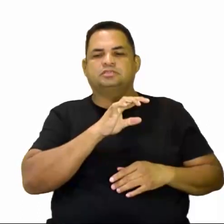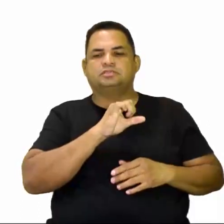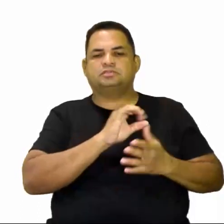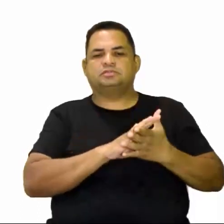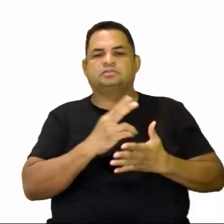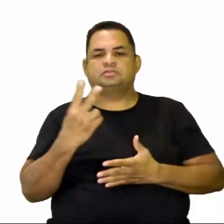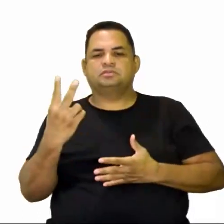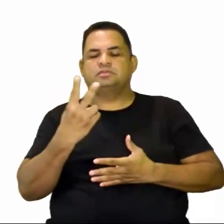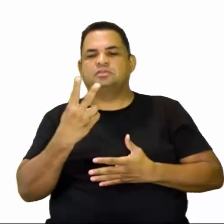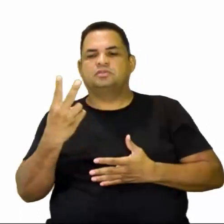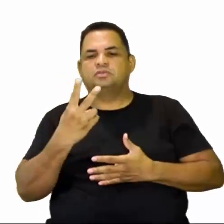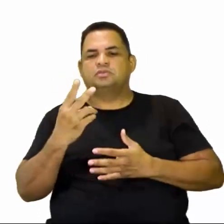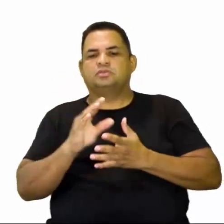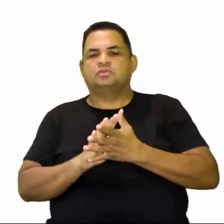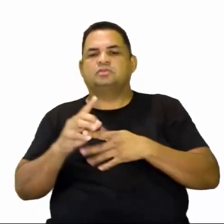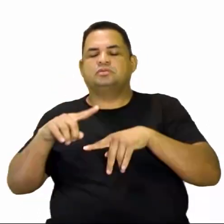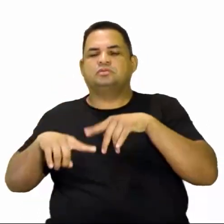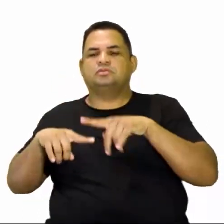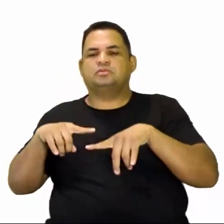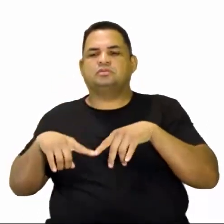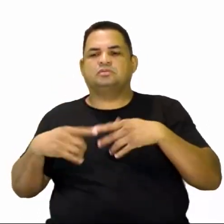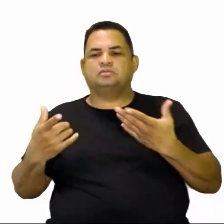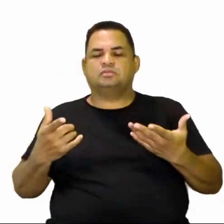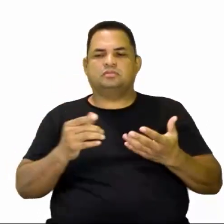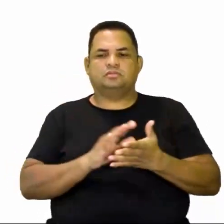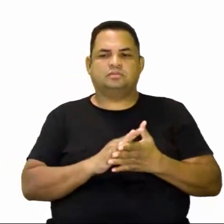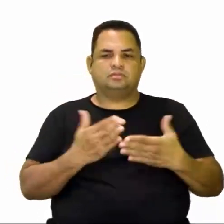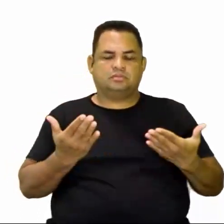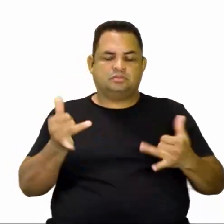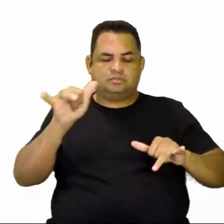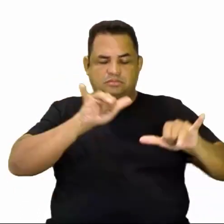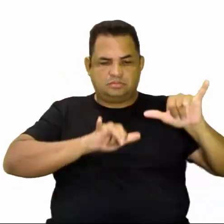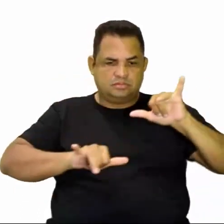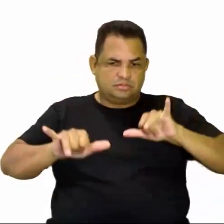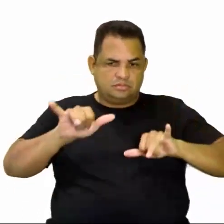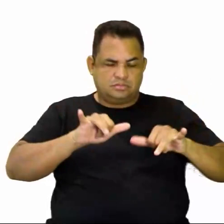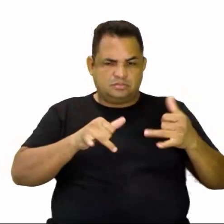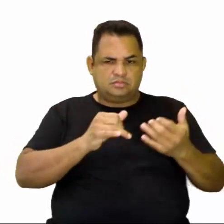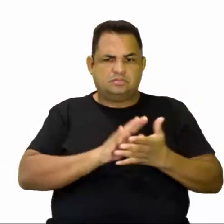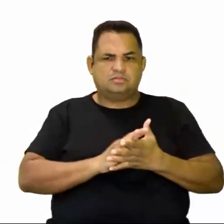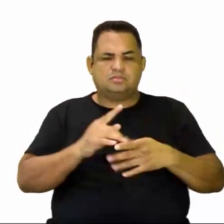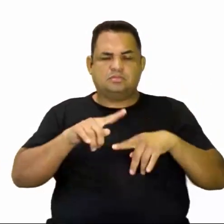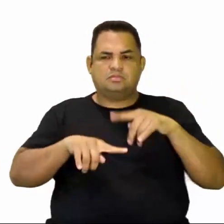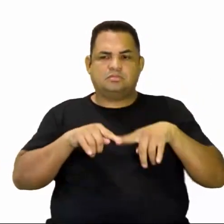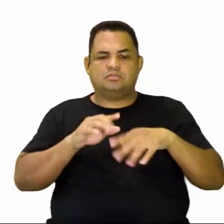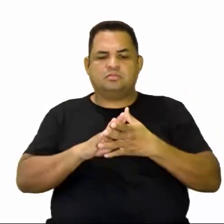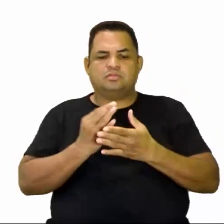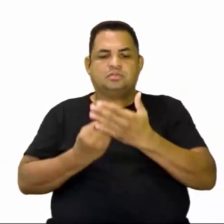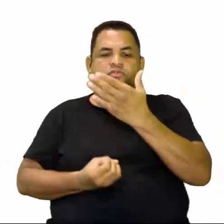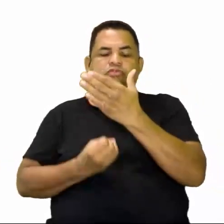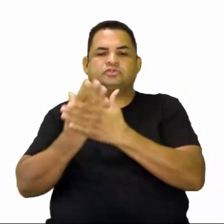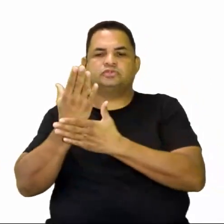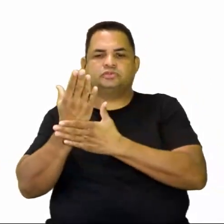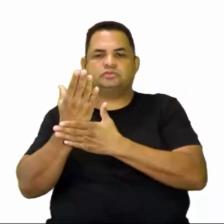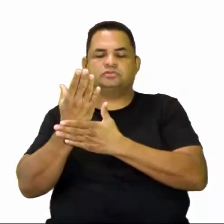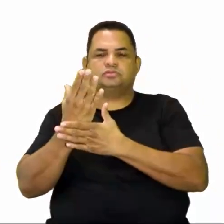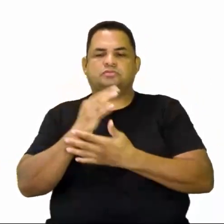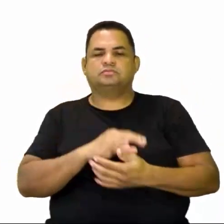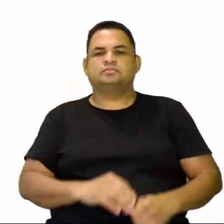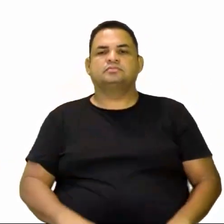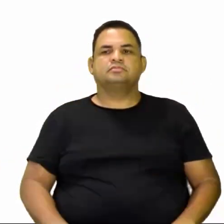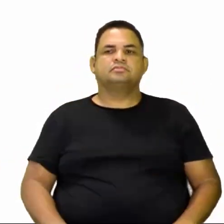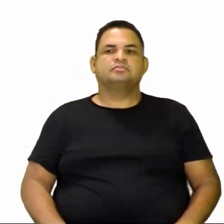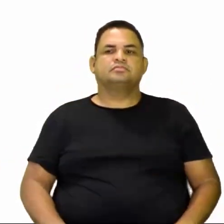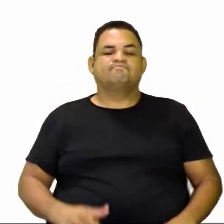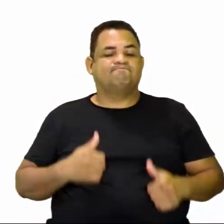segundo membro eu chamo de produto. Quer dizer, na química, produto é aquilo que se forma. Tudo jóia, meu caro